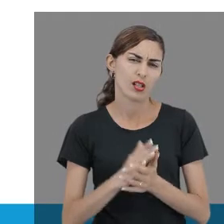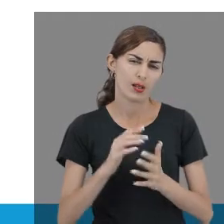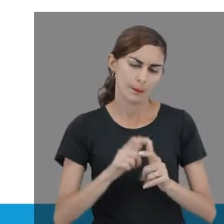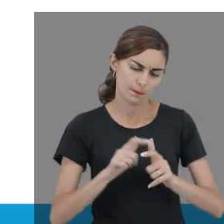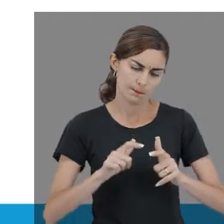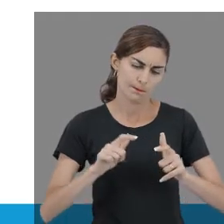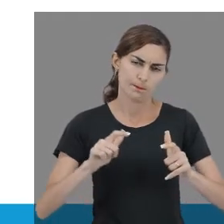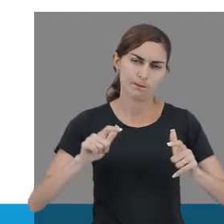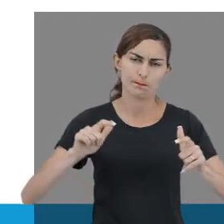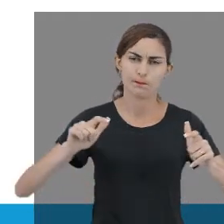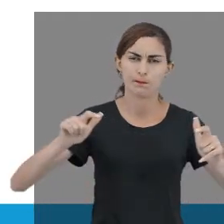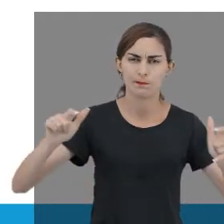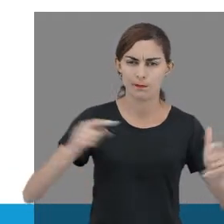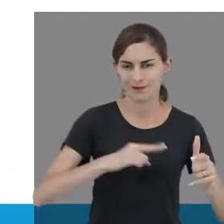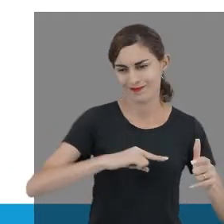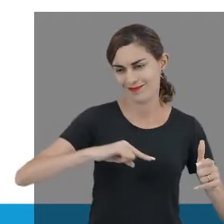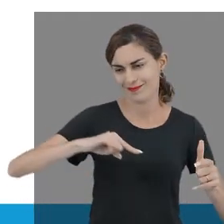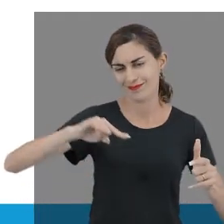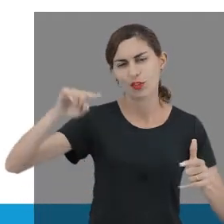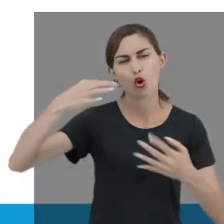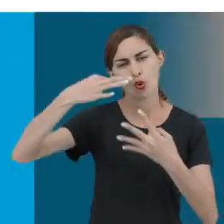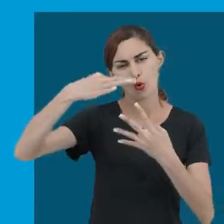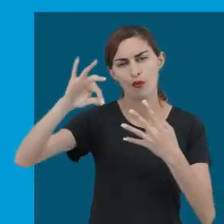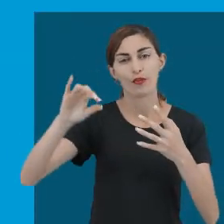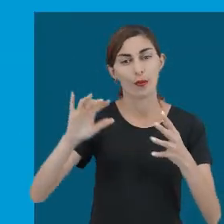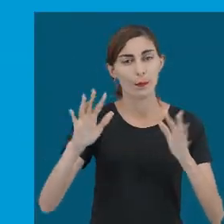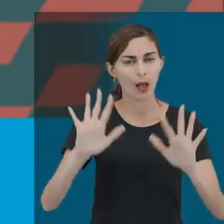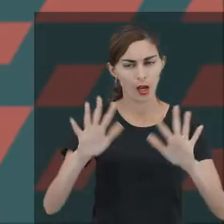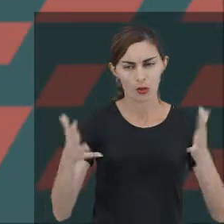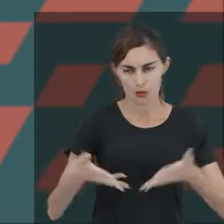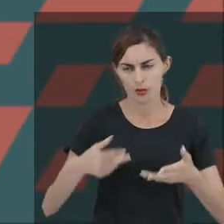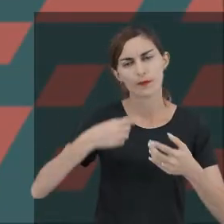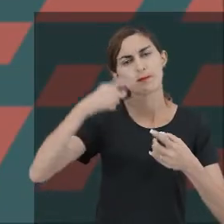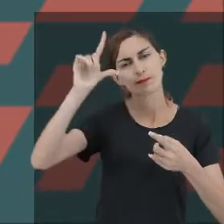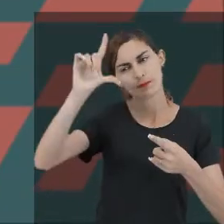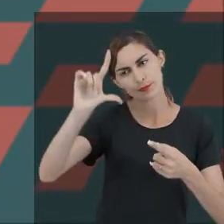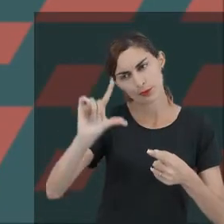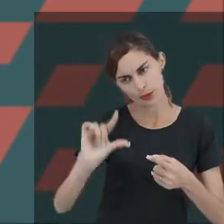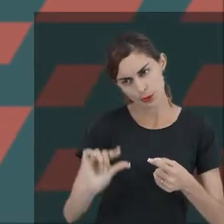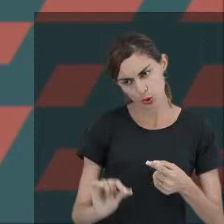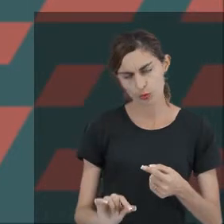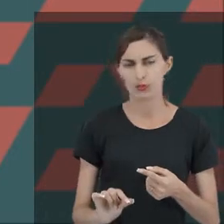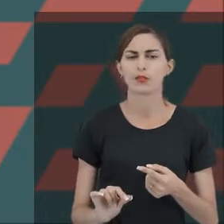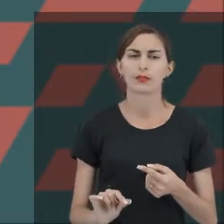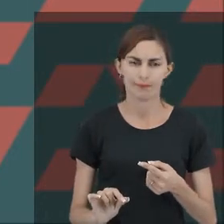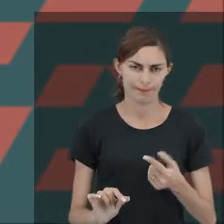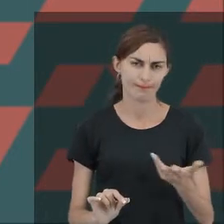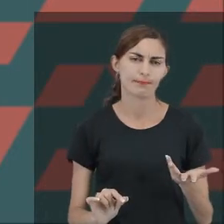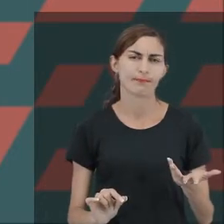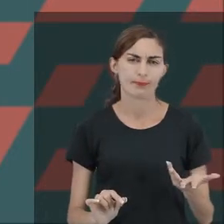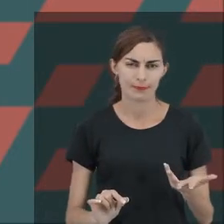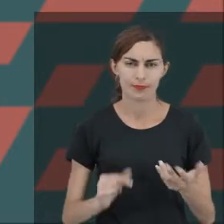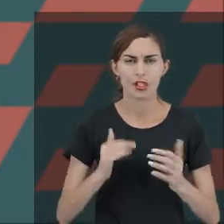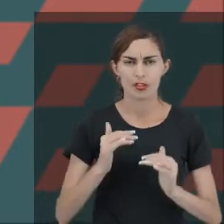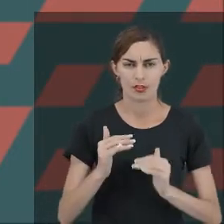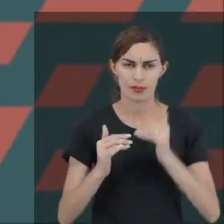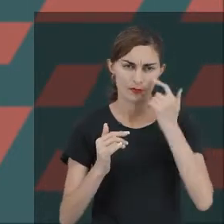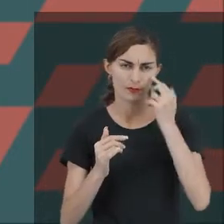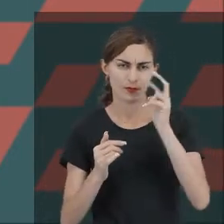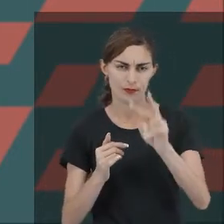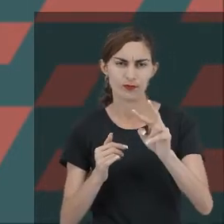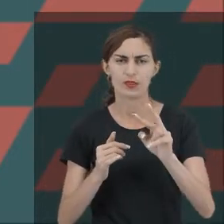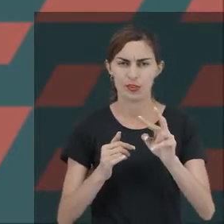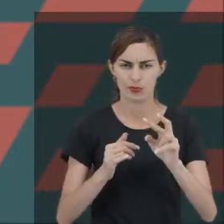cada vez mais a confirmação vem diminuindo. Ou seja, o quê? Estamos mais sensíveis. Estamos detectando